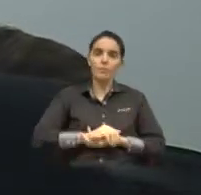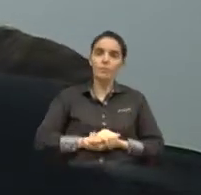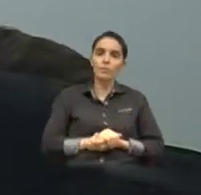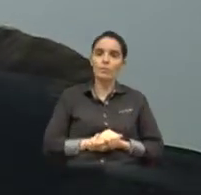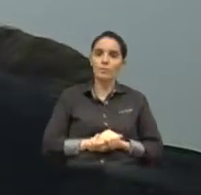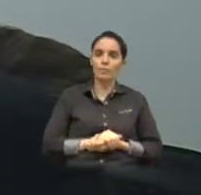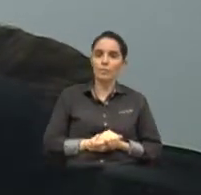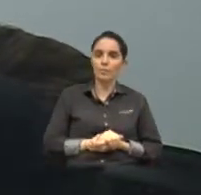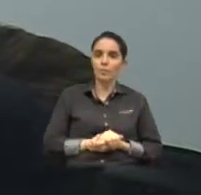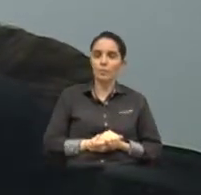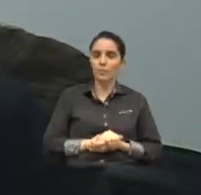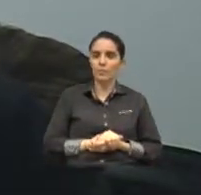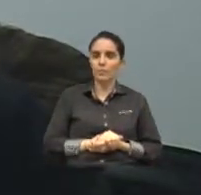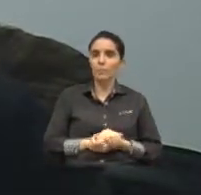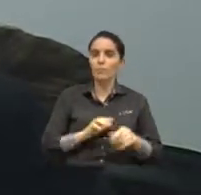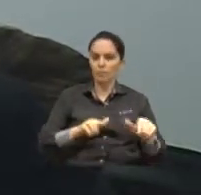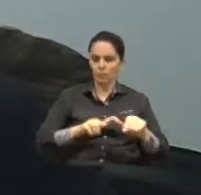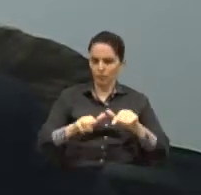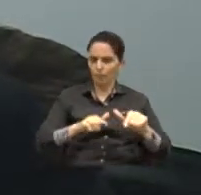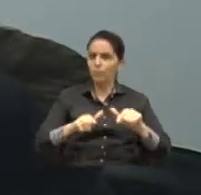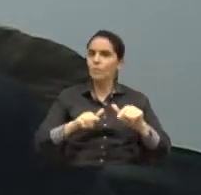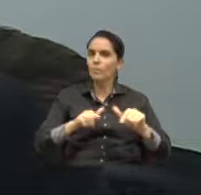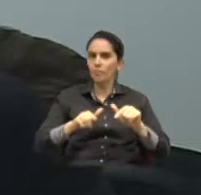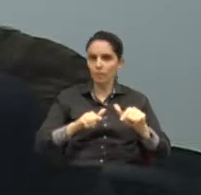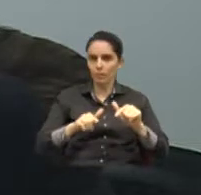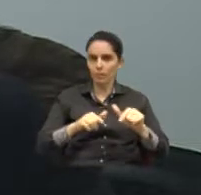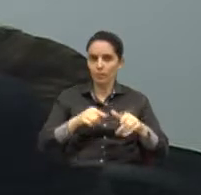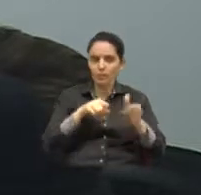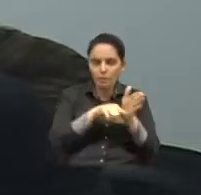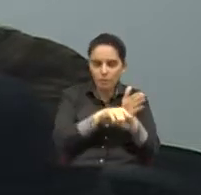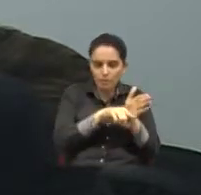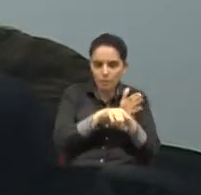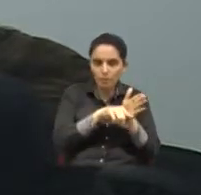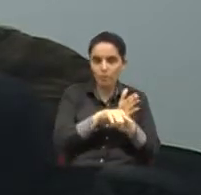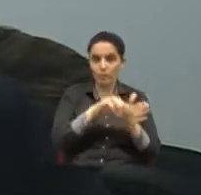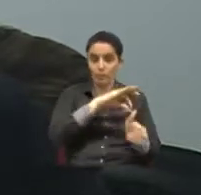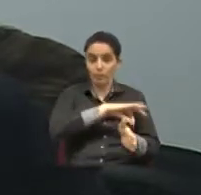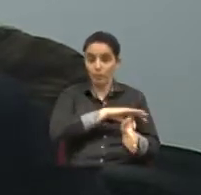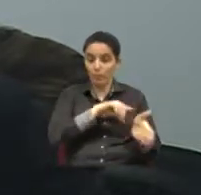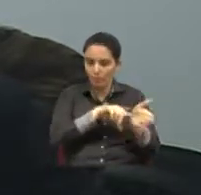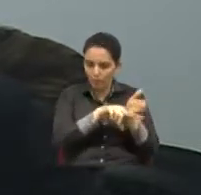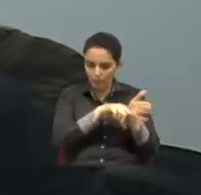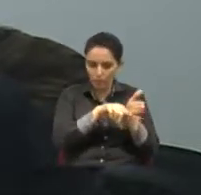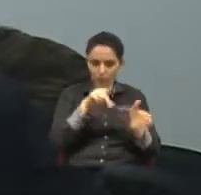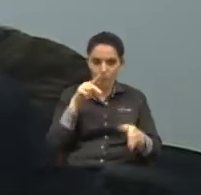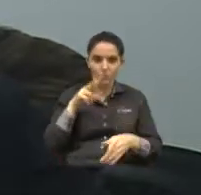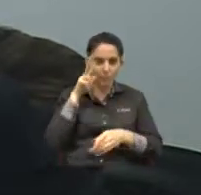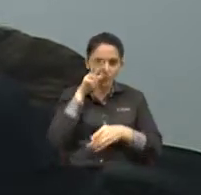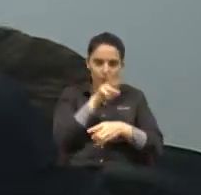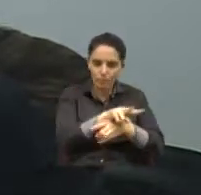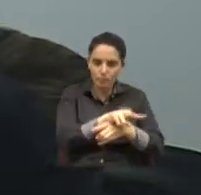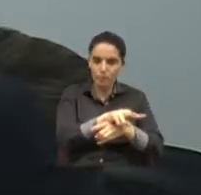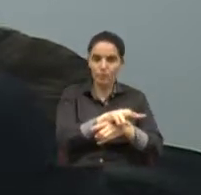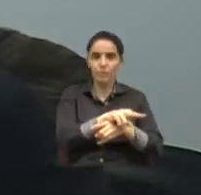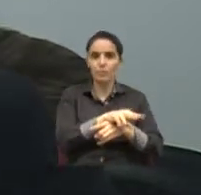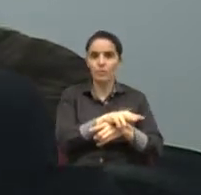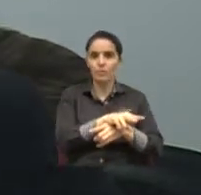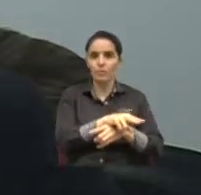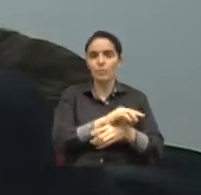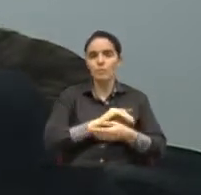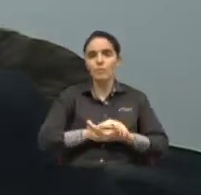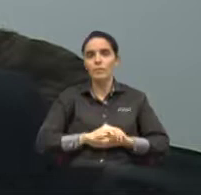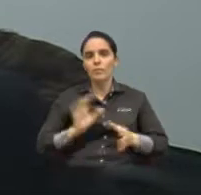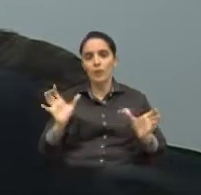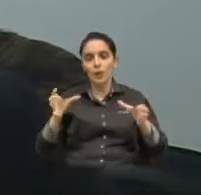que vai trabalhar na questão da fiscalização, mas que nós possamos engrossar as fileiras